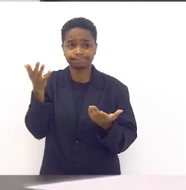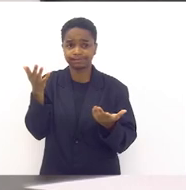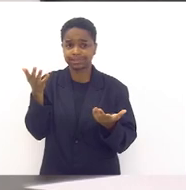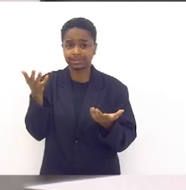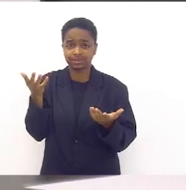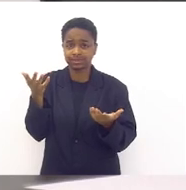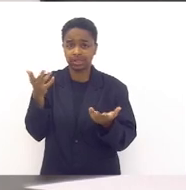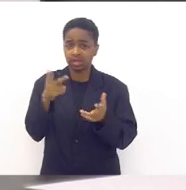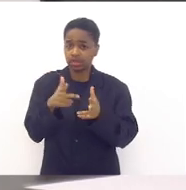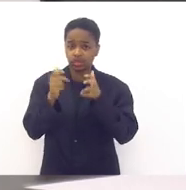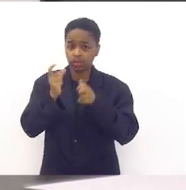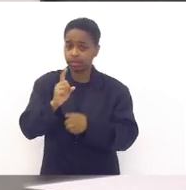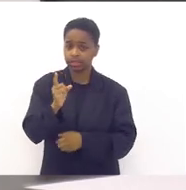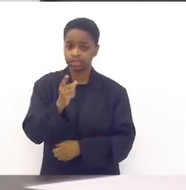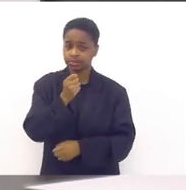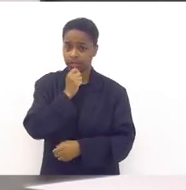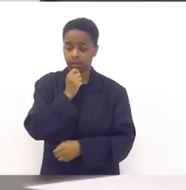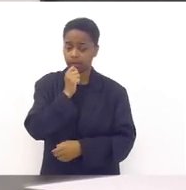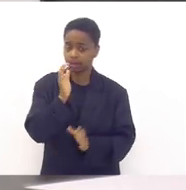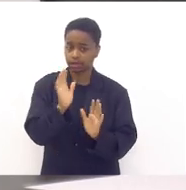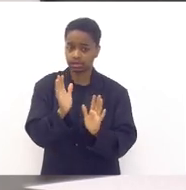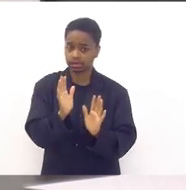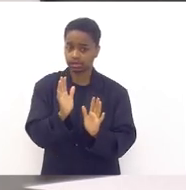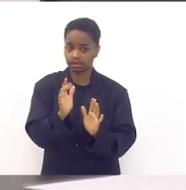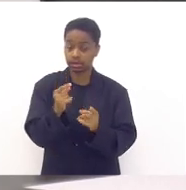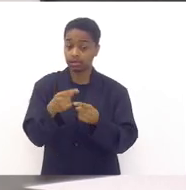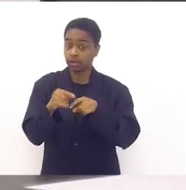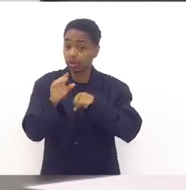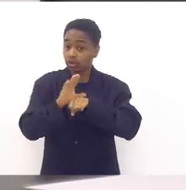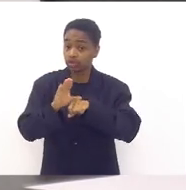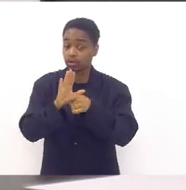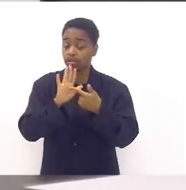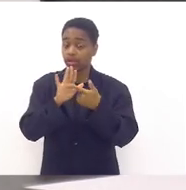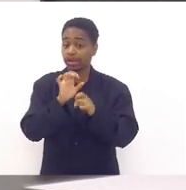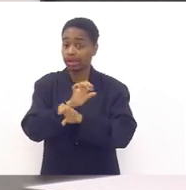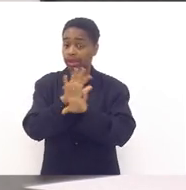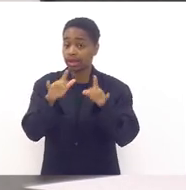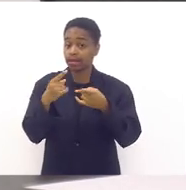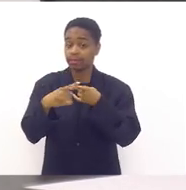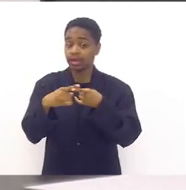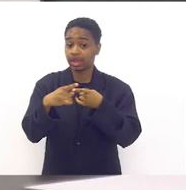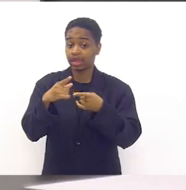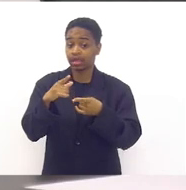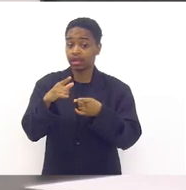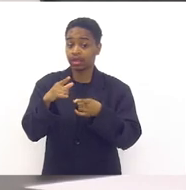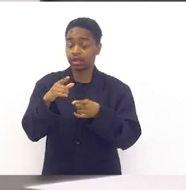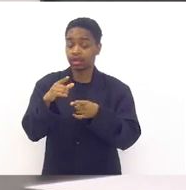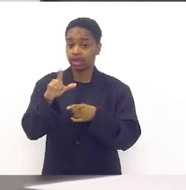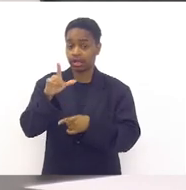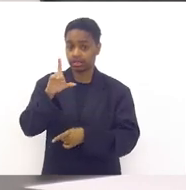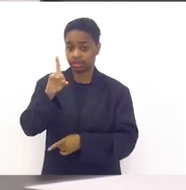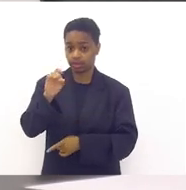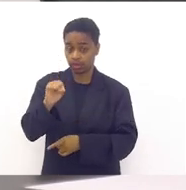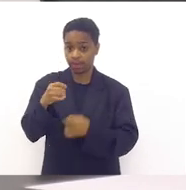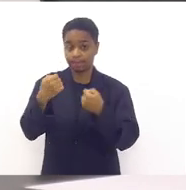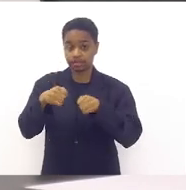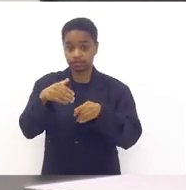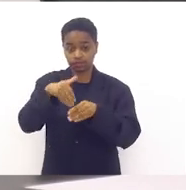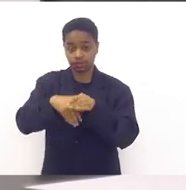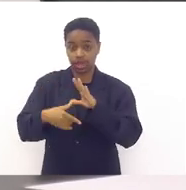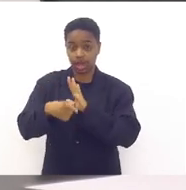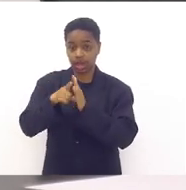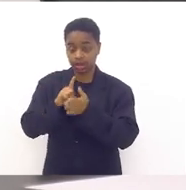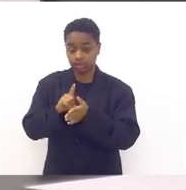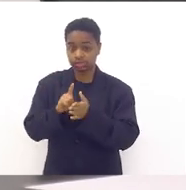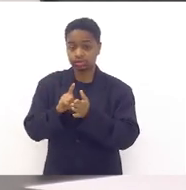não notaram isso ainda. Ou seja, a Constituição é clara, a LDO tem que ser votada antes do recesso. O Congresso não fez recesso e mantou